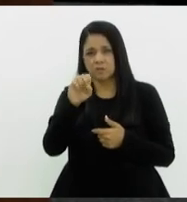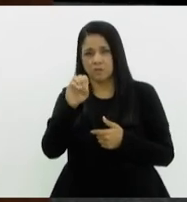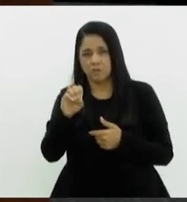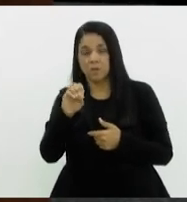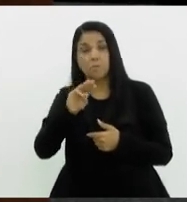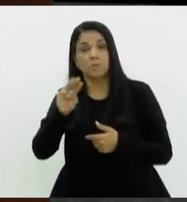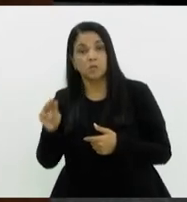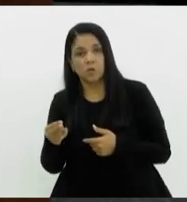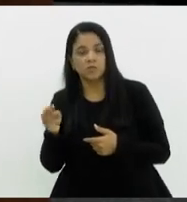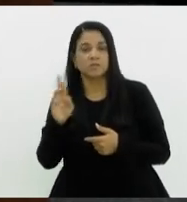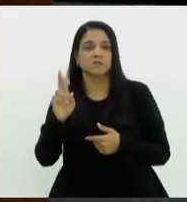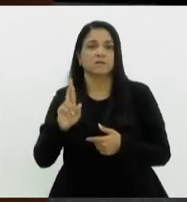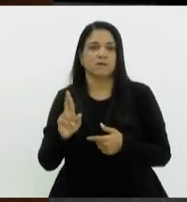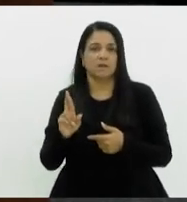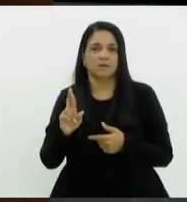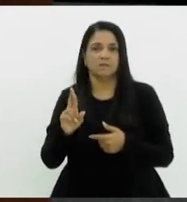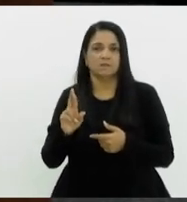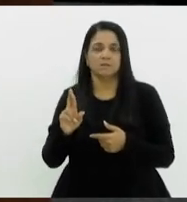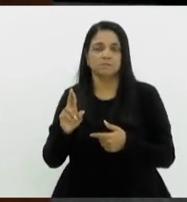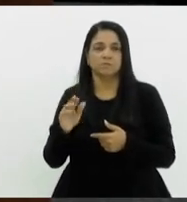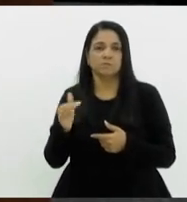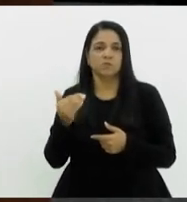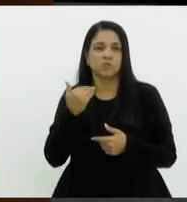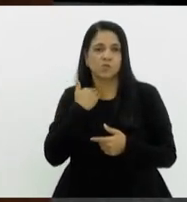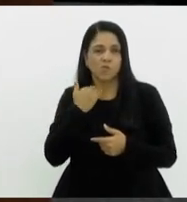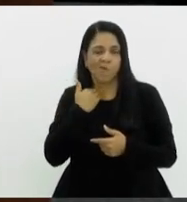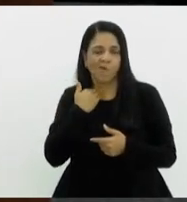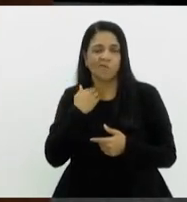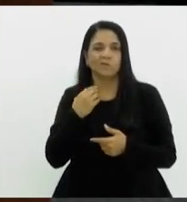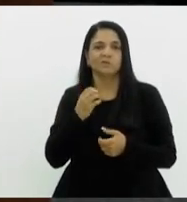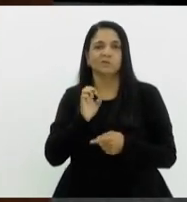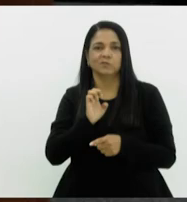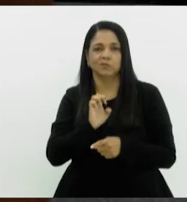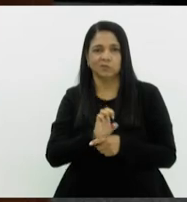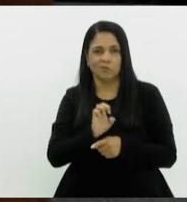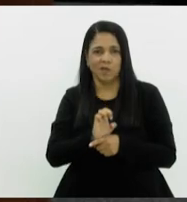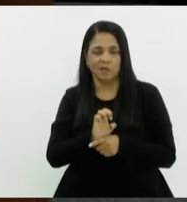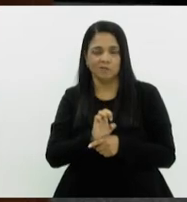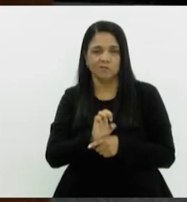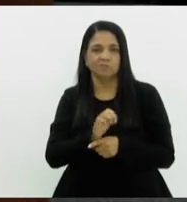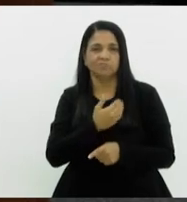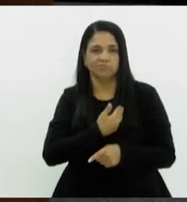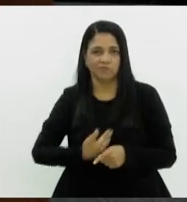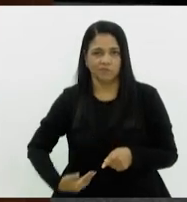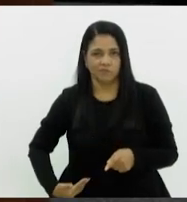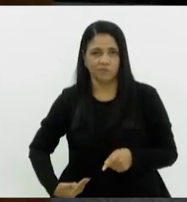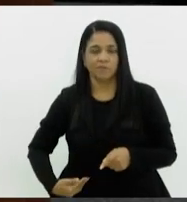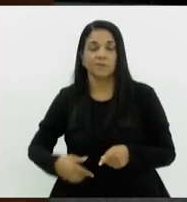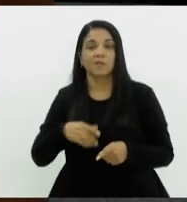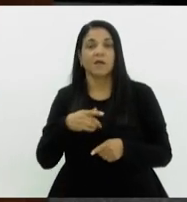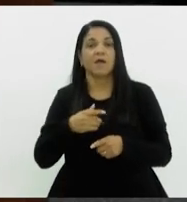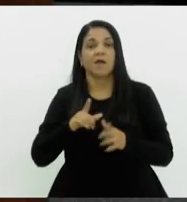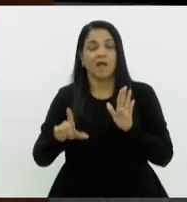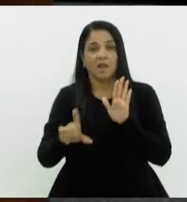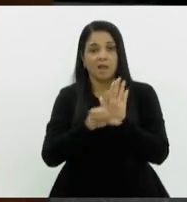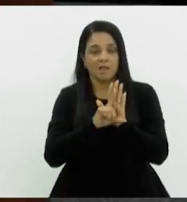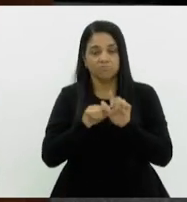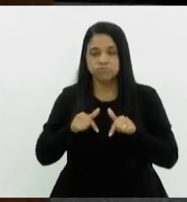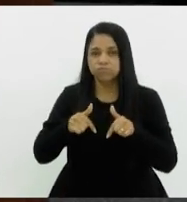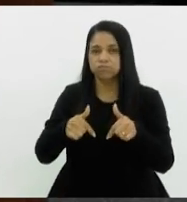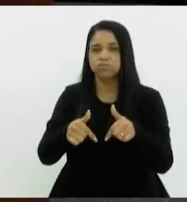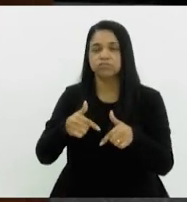180 milhões de reais para os cofres do governo do Estado, para a execução da Lei Paulo Gustavo através